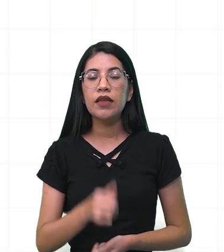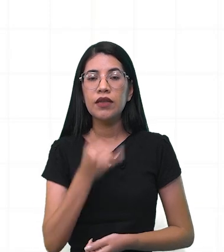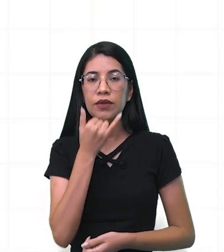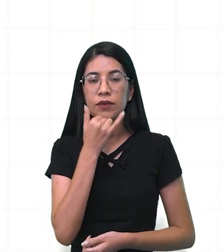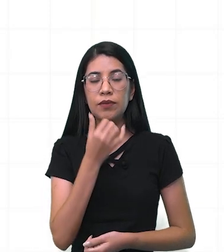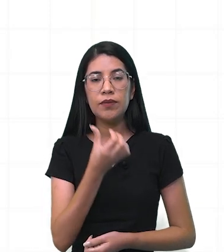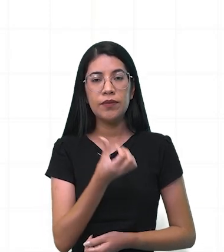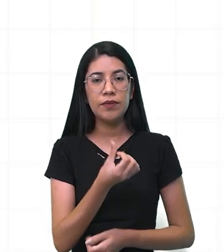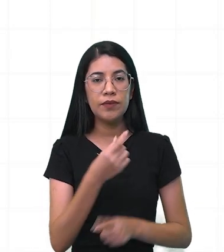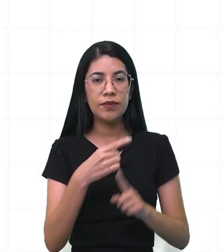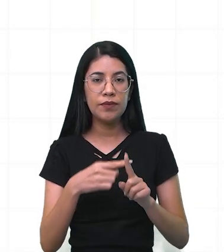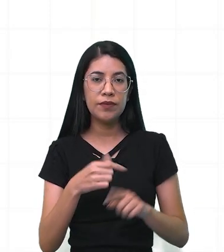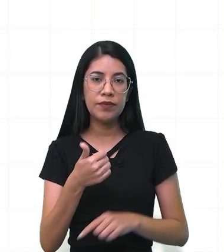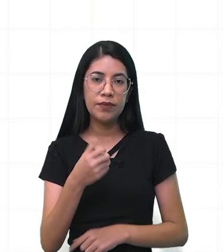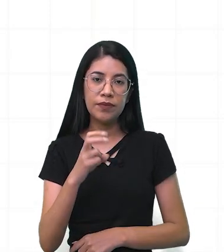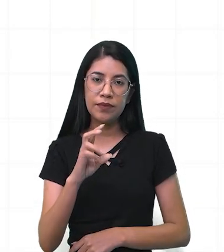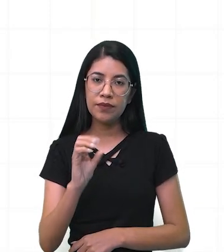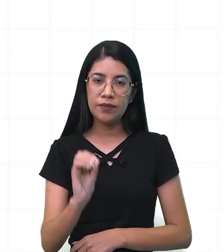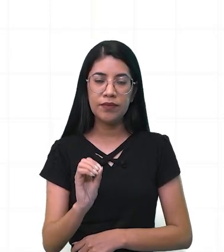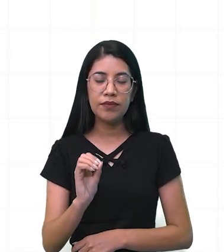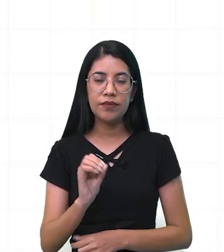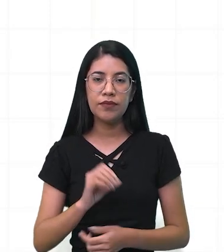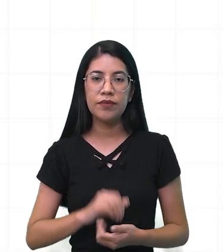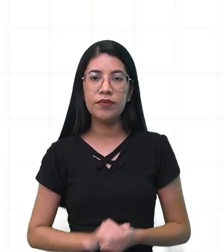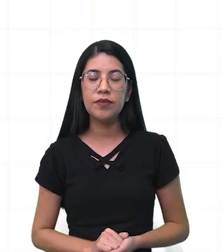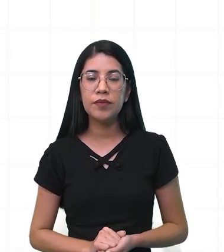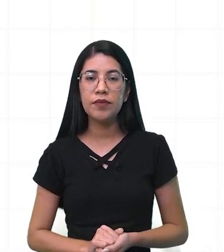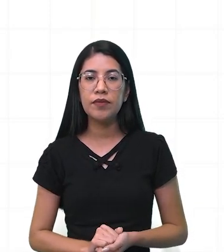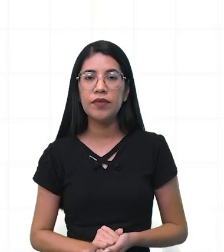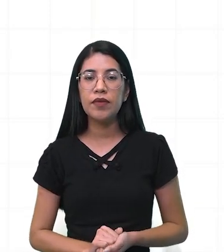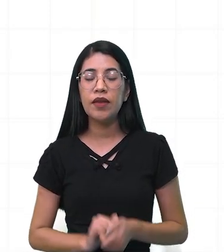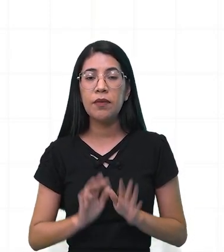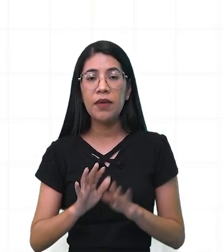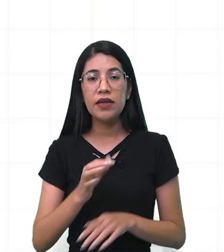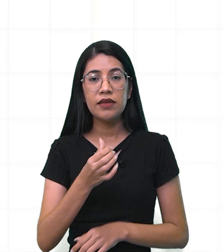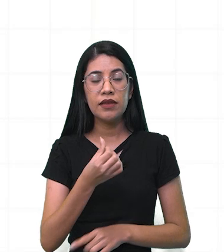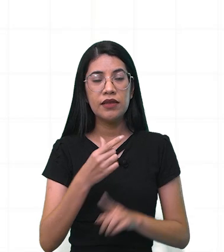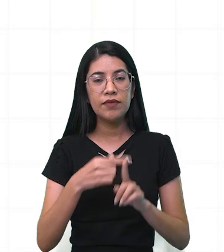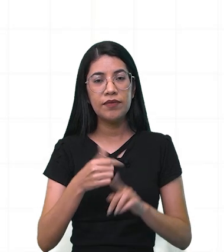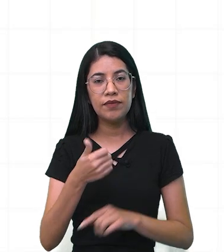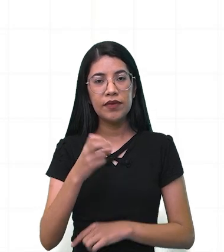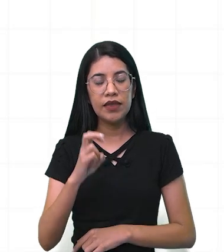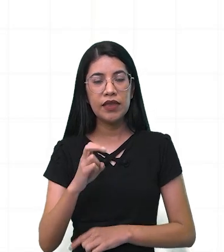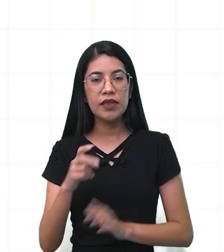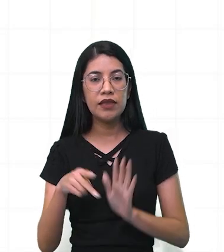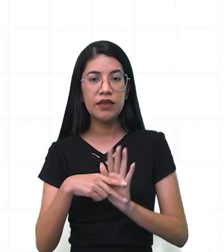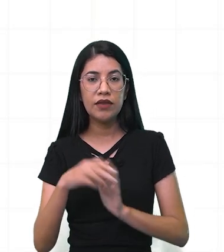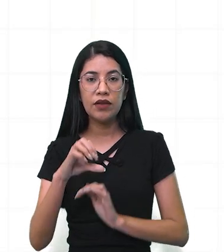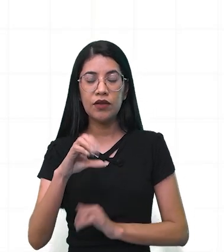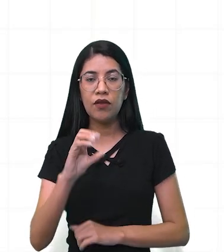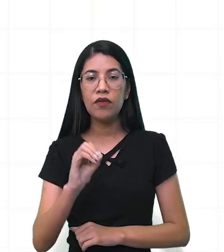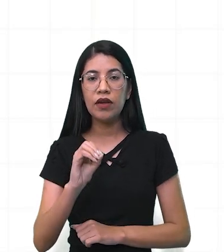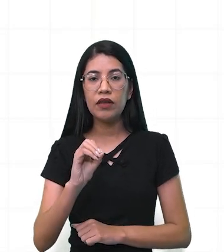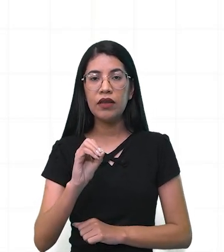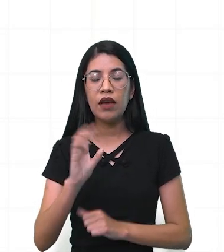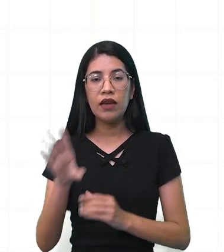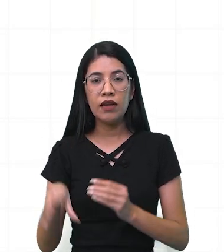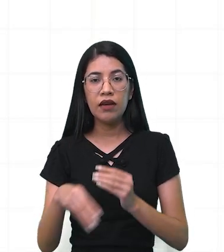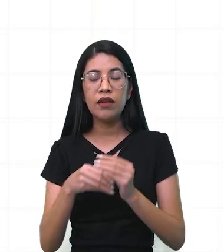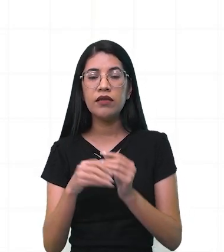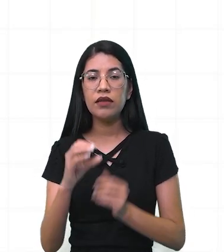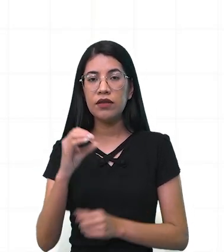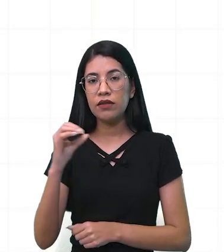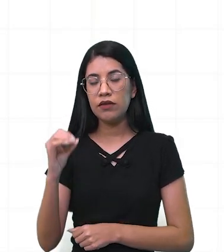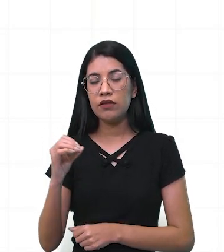vezes 150. 6 vezes 15 é 90, certo? Aí você aumenta um zero. Então, vai